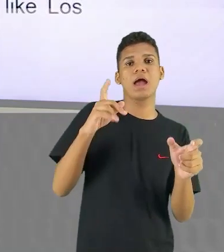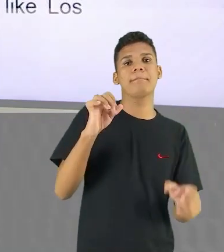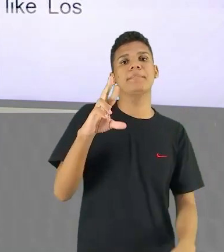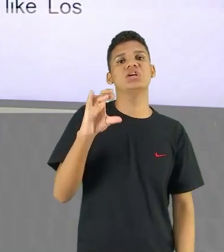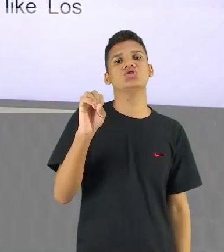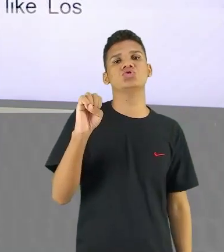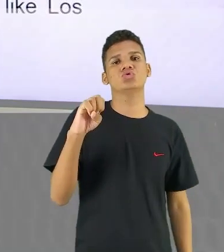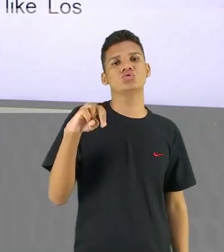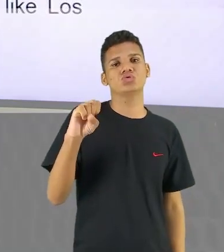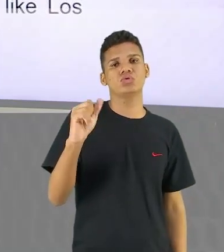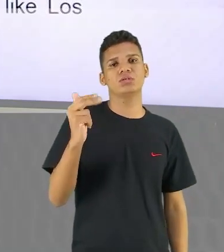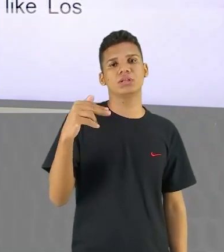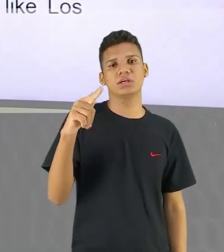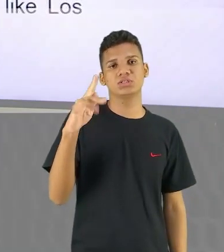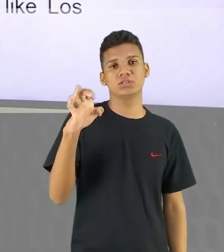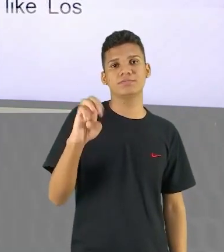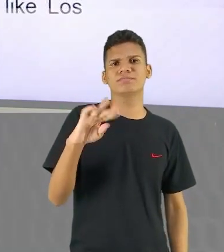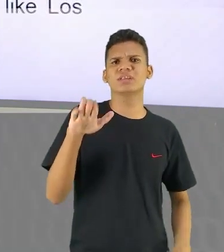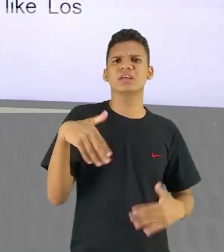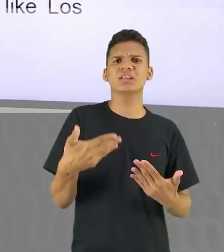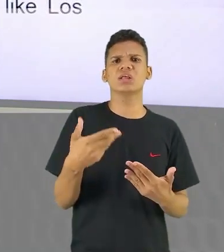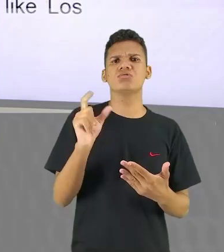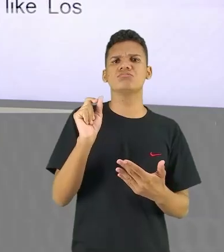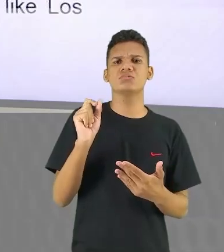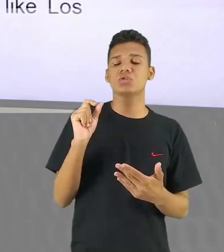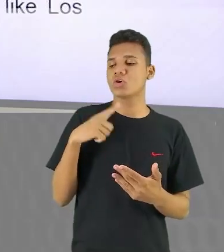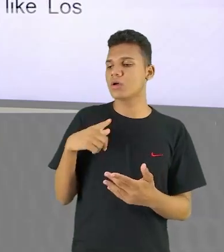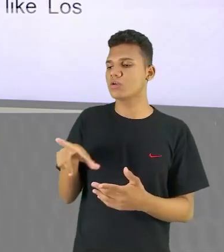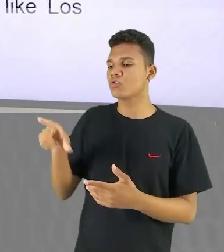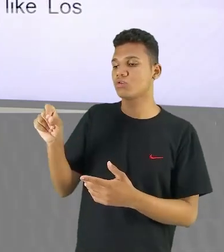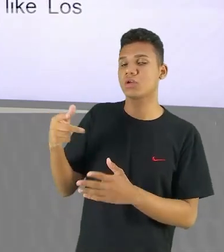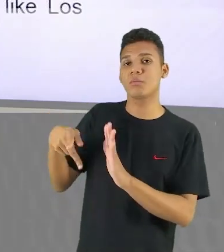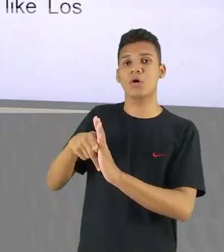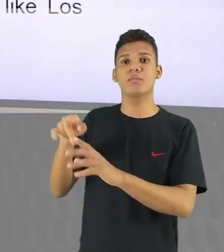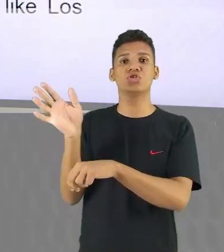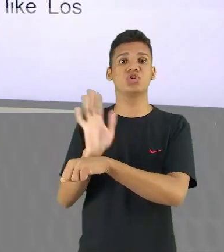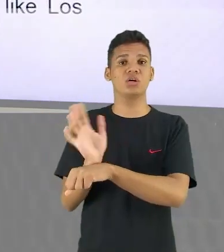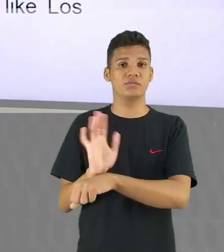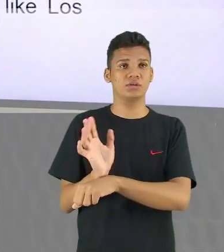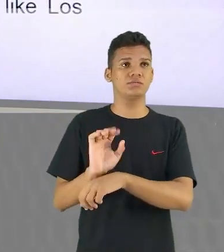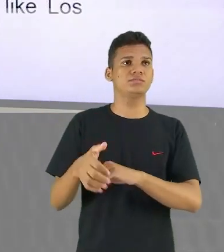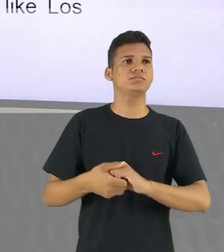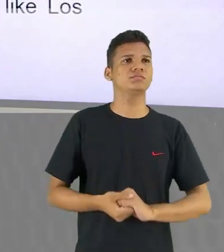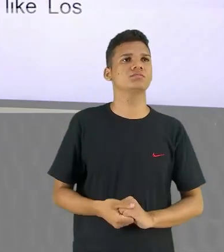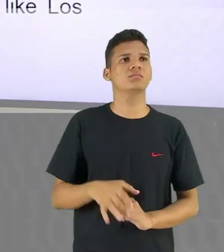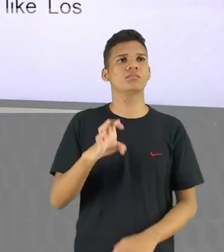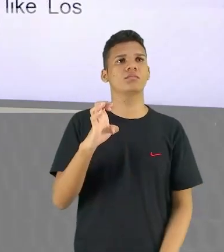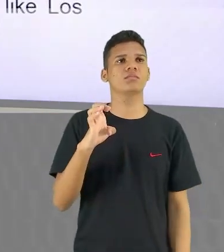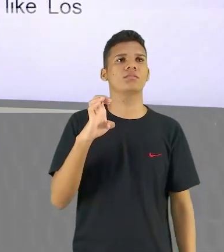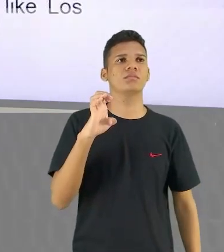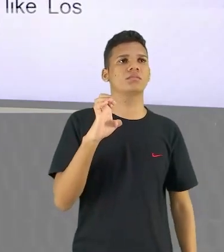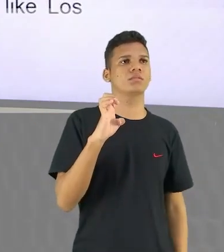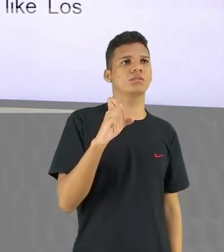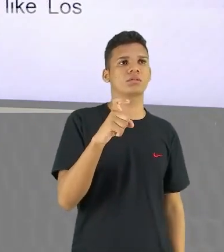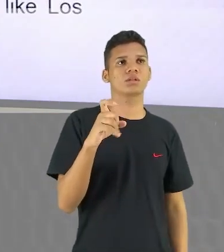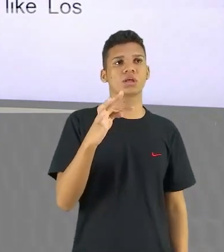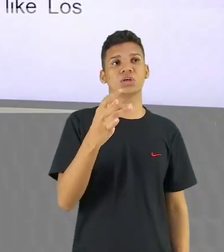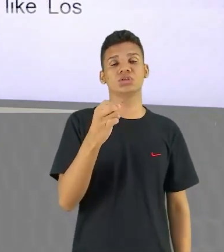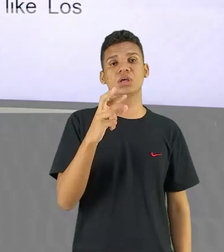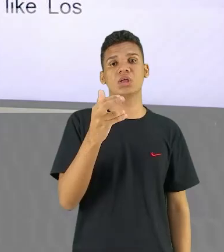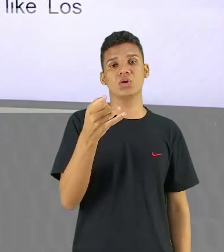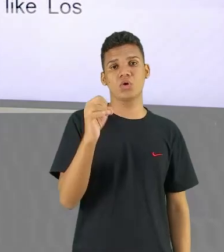de um roteiro retirado de um filme, tá bom? Então ele mostra exterior, é ele dando o cenário, né?